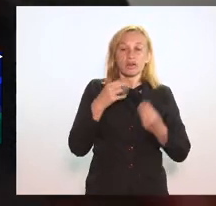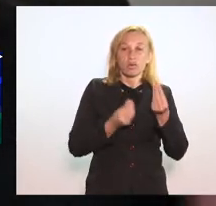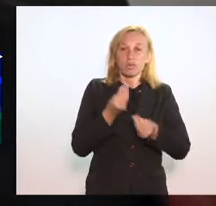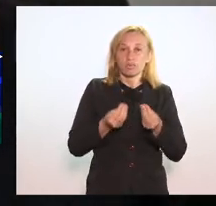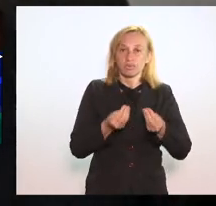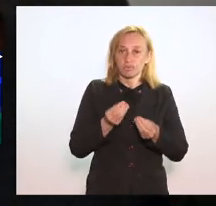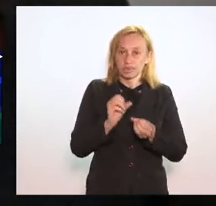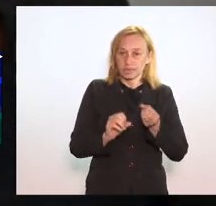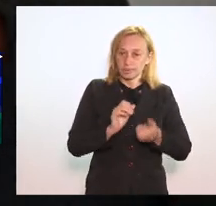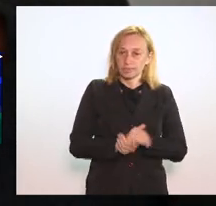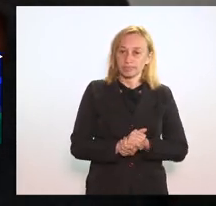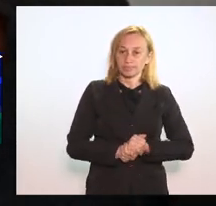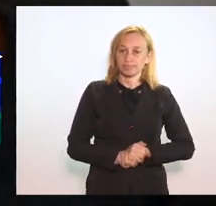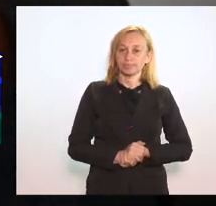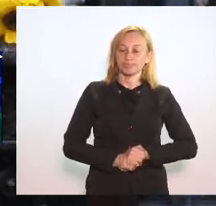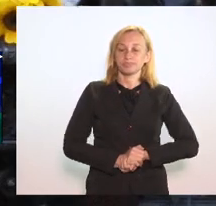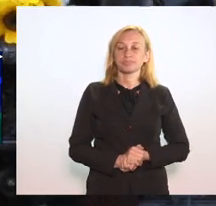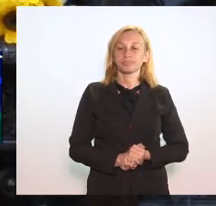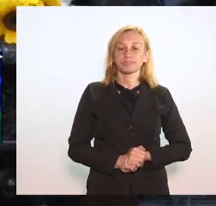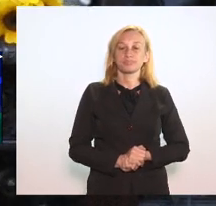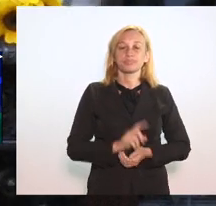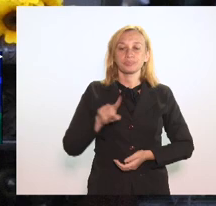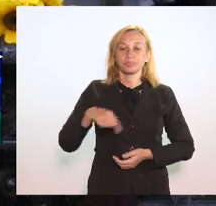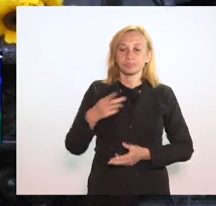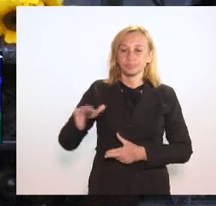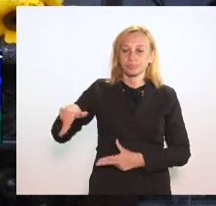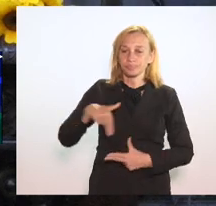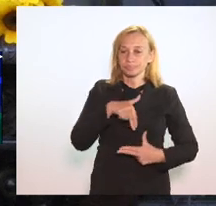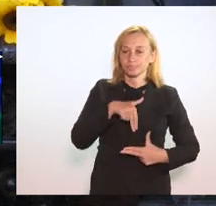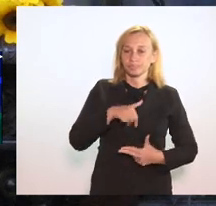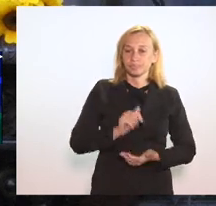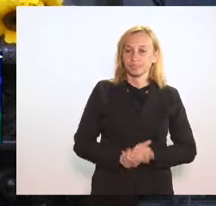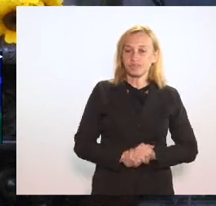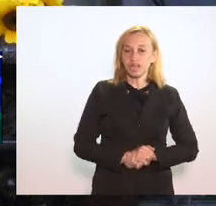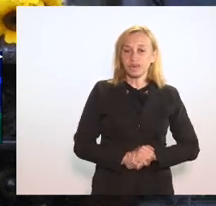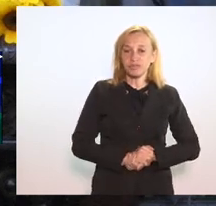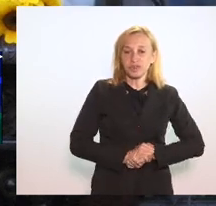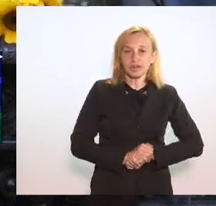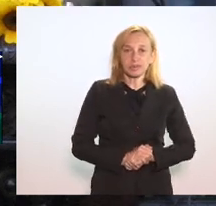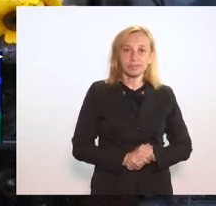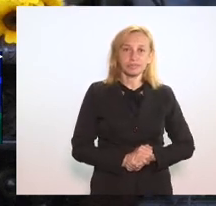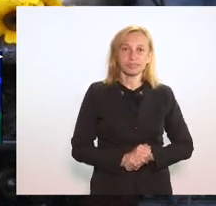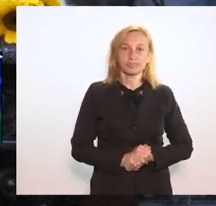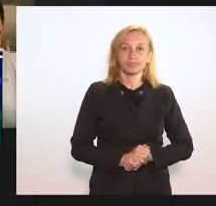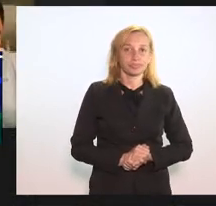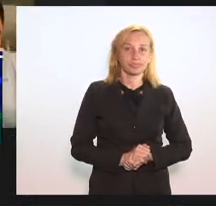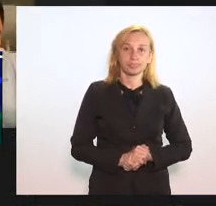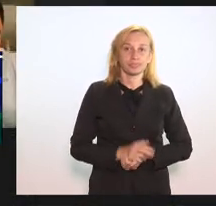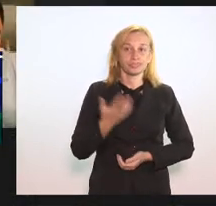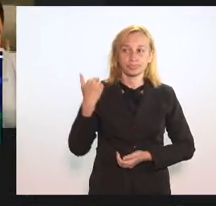situação fica essa minha posição lote moradores do deputado ele o marcou ele